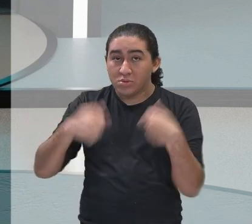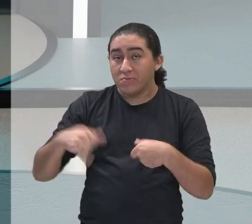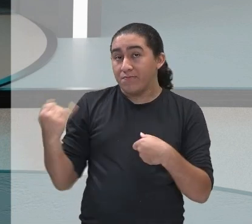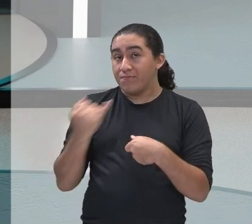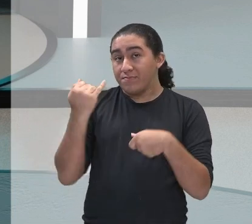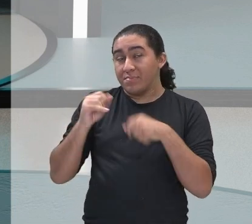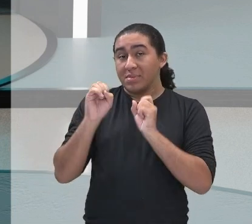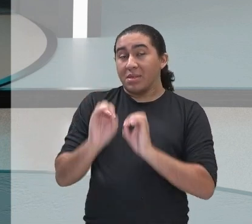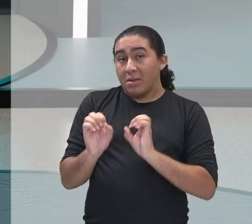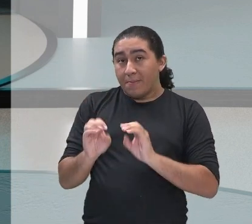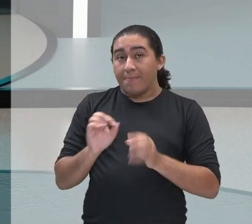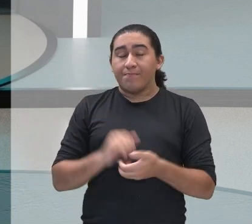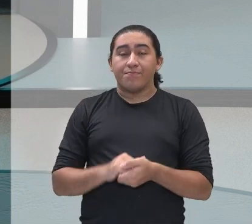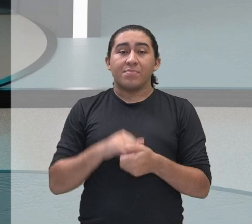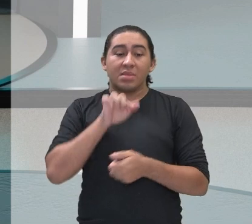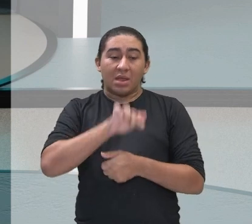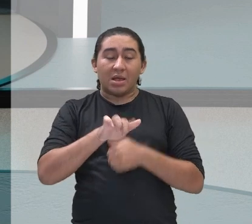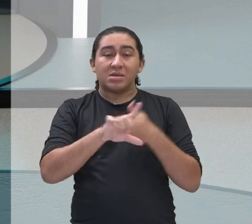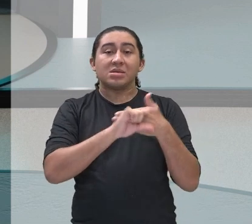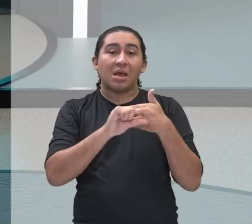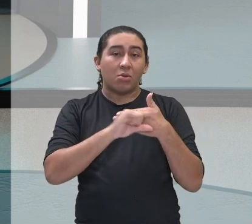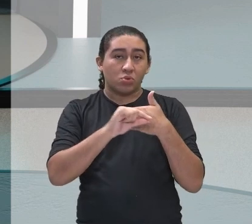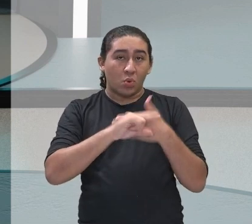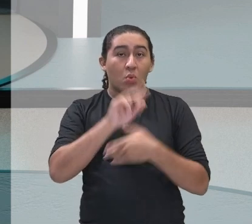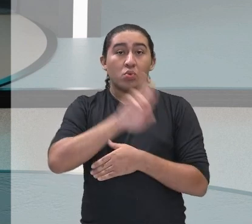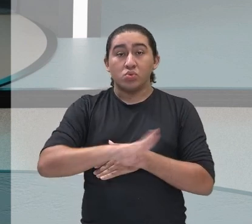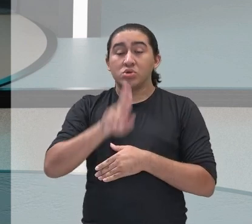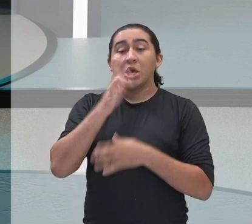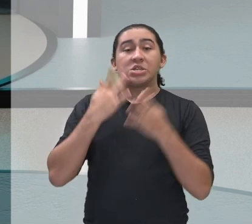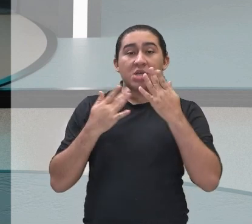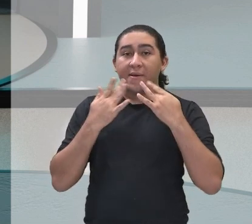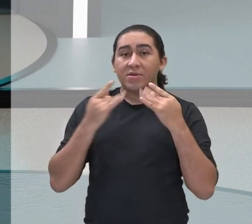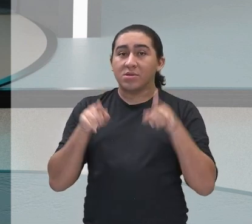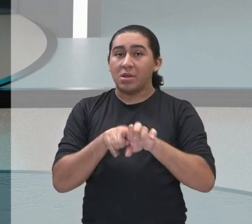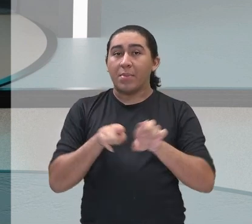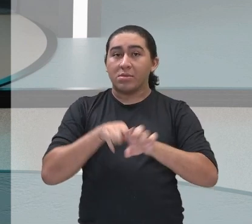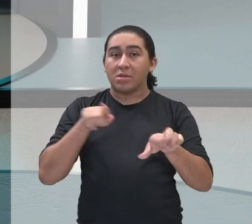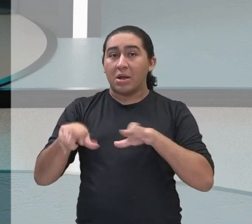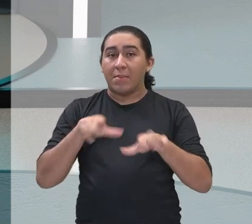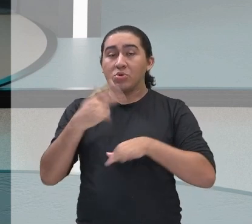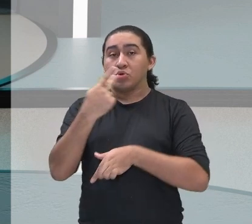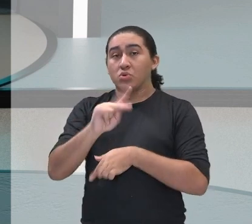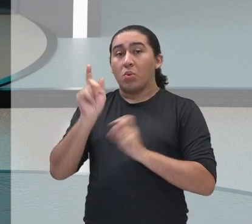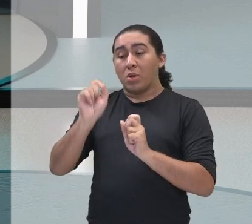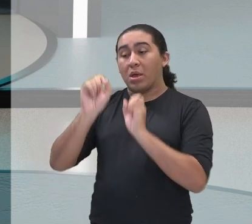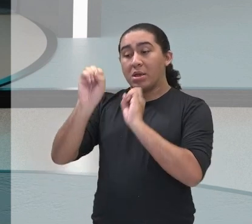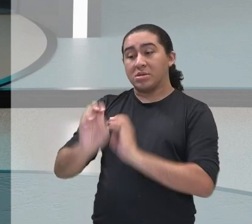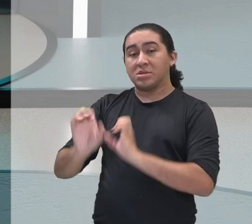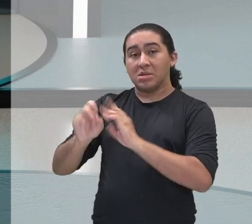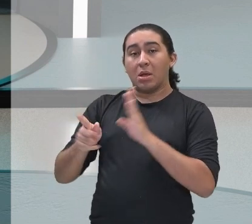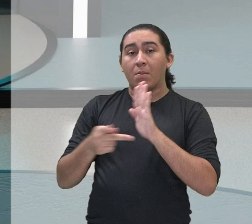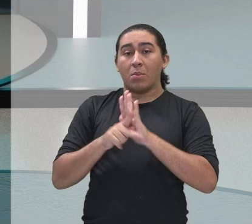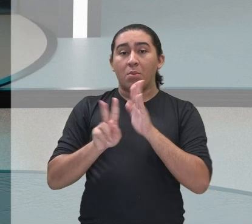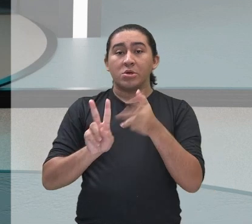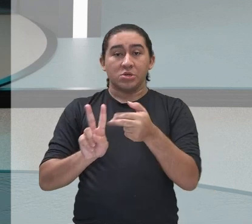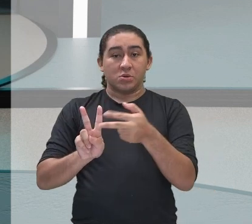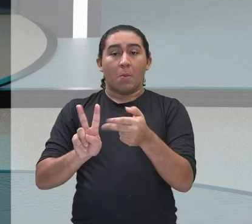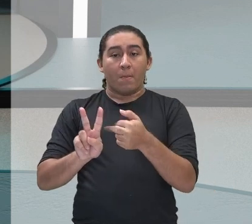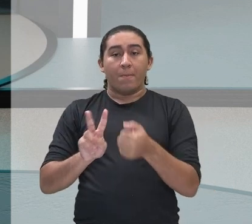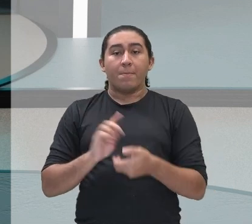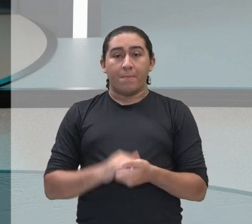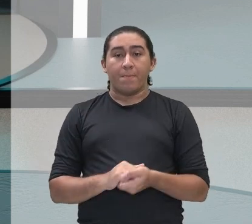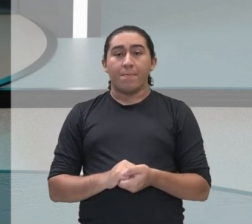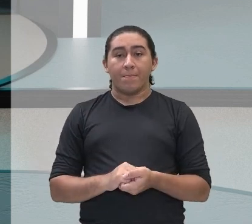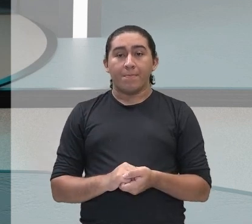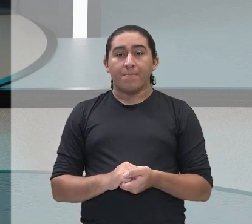E José de Anchieta usou muito o teatro no trabalho dele para catequizar os índios. Vamos então